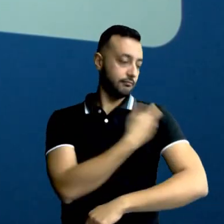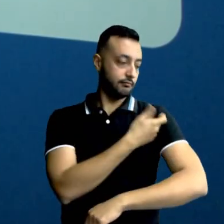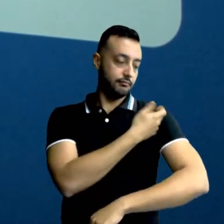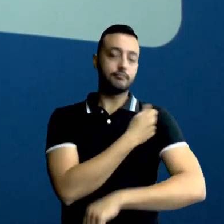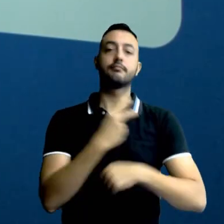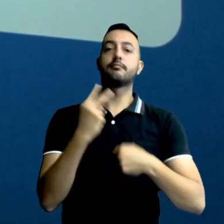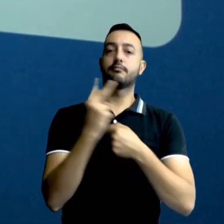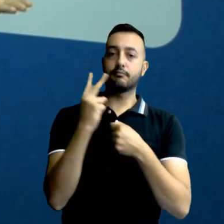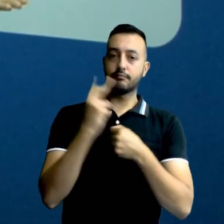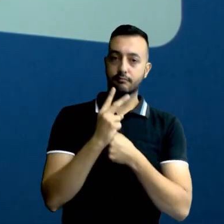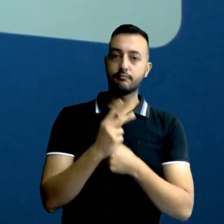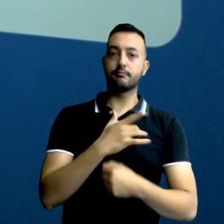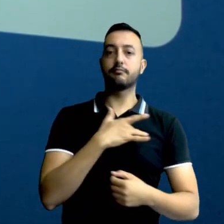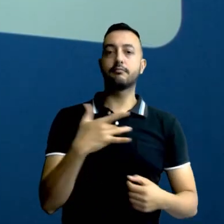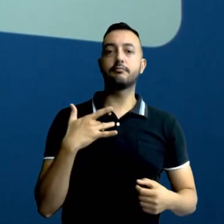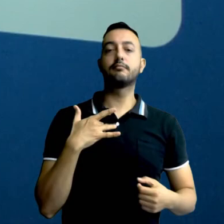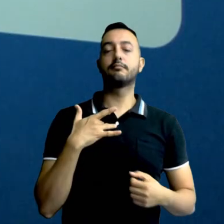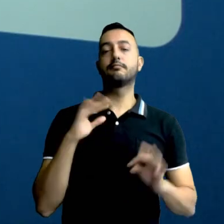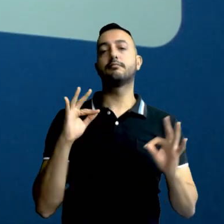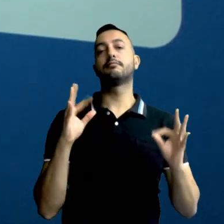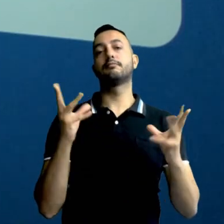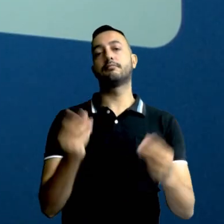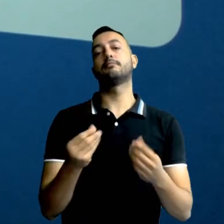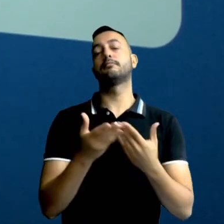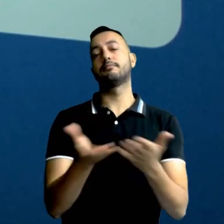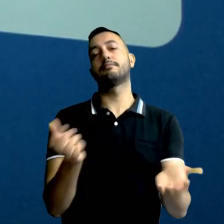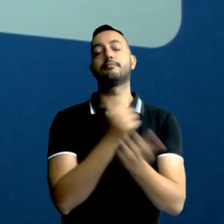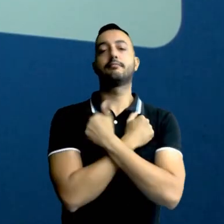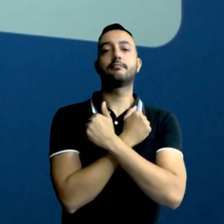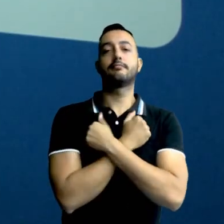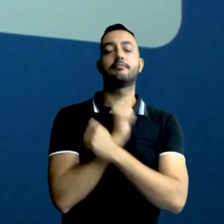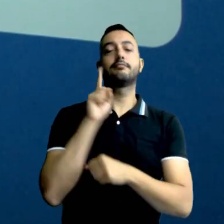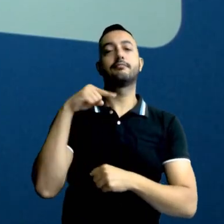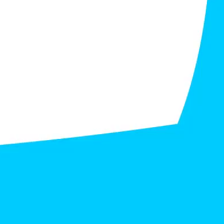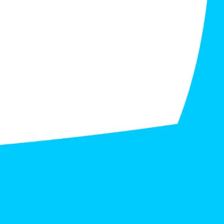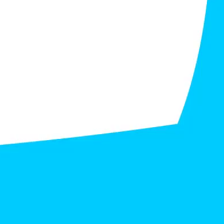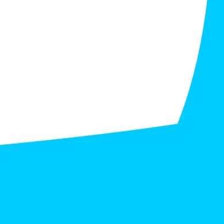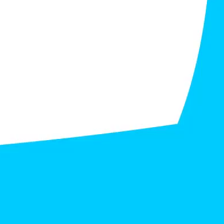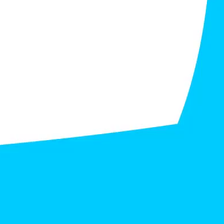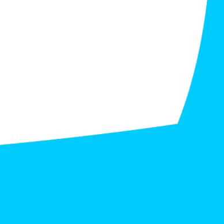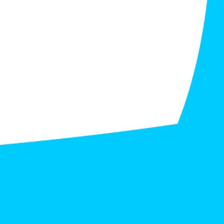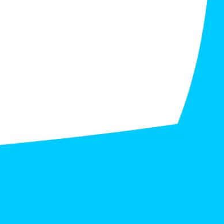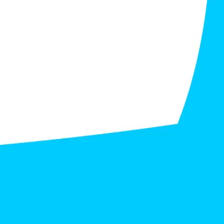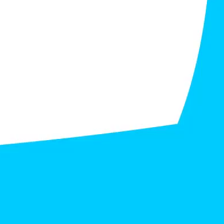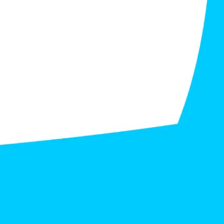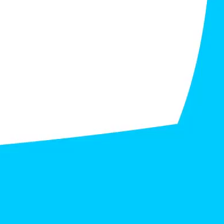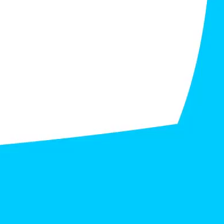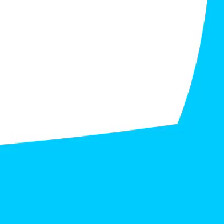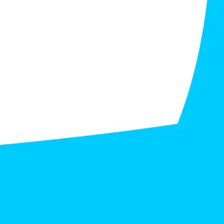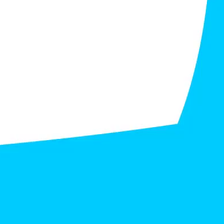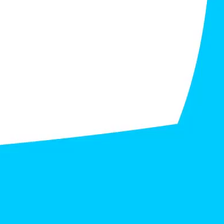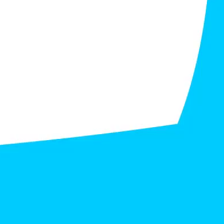a vacina se proteger saúde para todos vocês o grande abraço e até a próxima aula 1